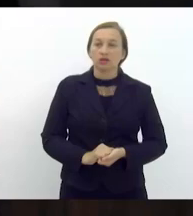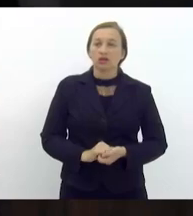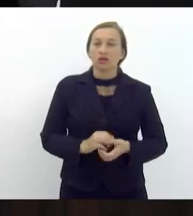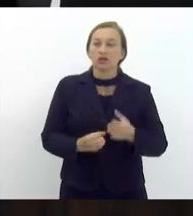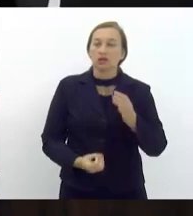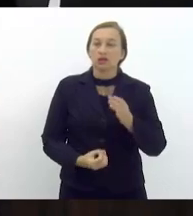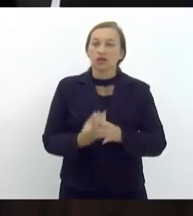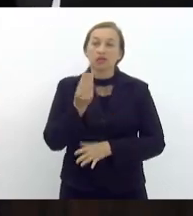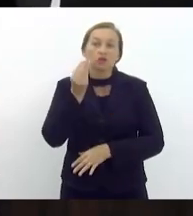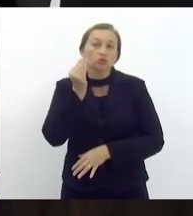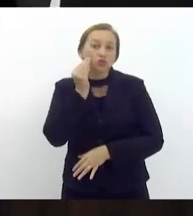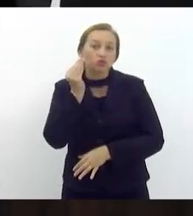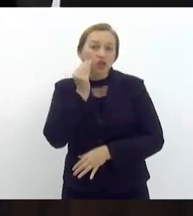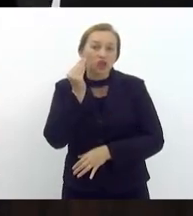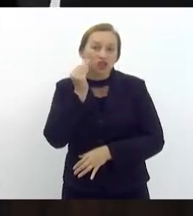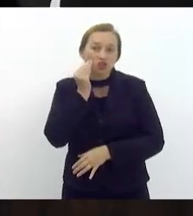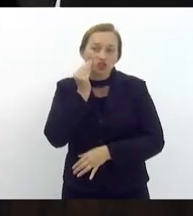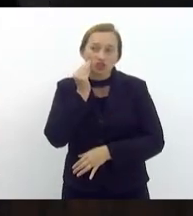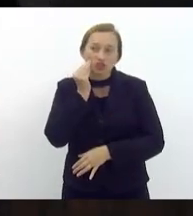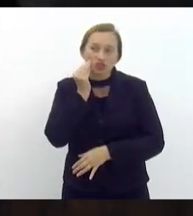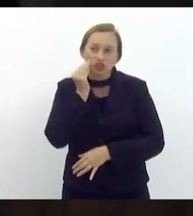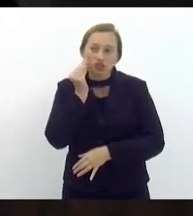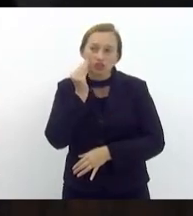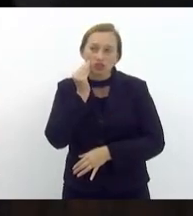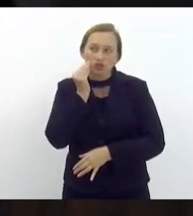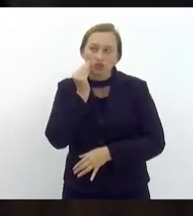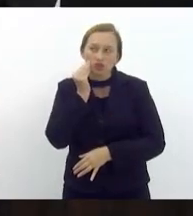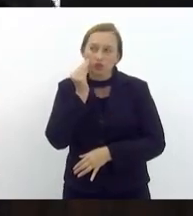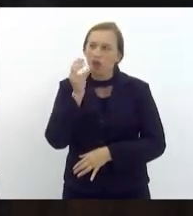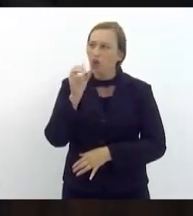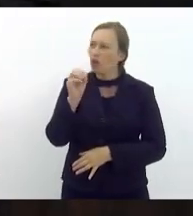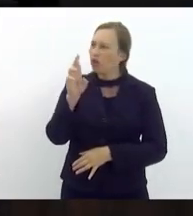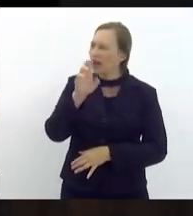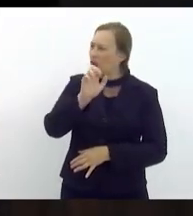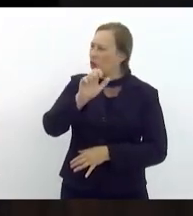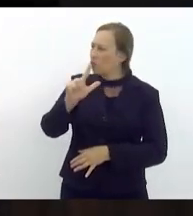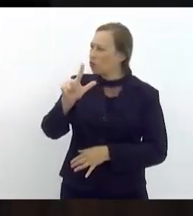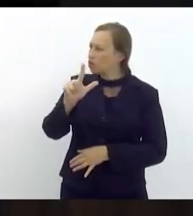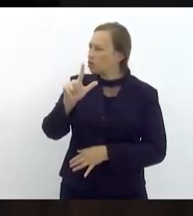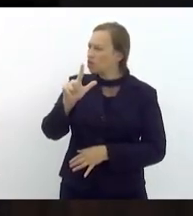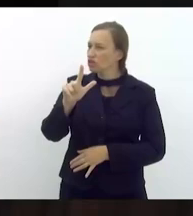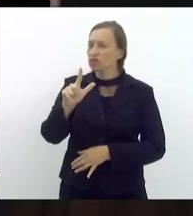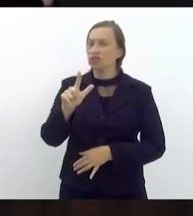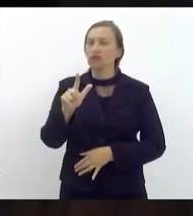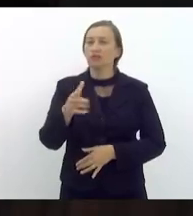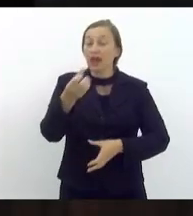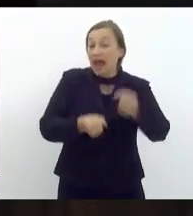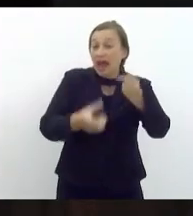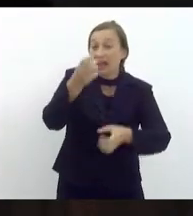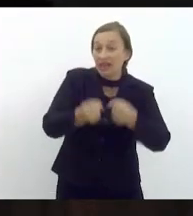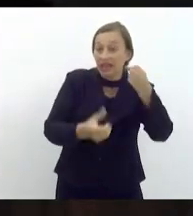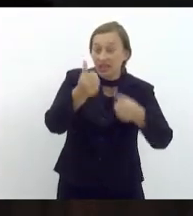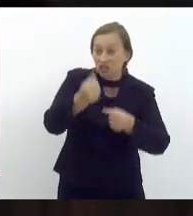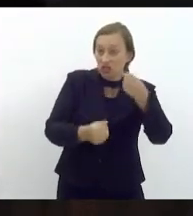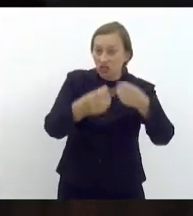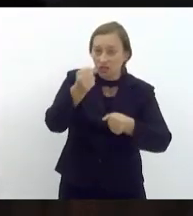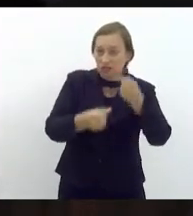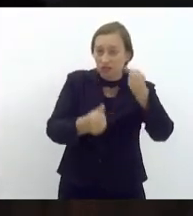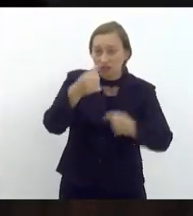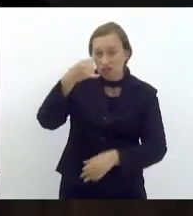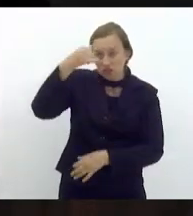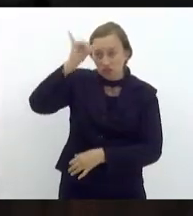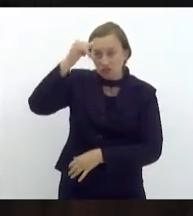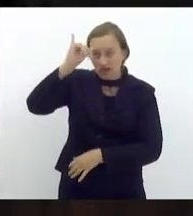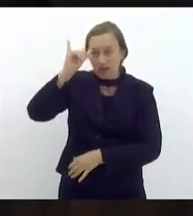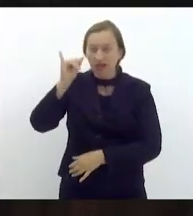do teste de provocação oral para o diagnóstico de alergias a proteína de leite de vaca plv pelas unidades